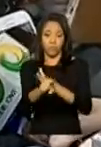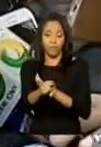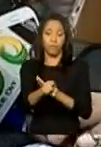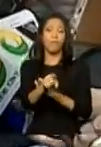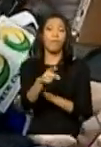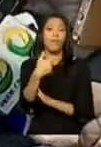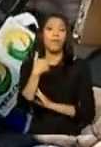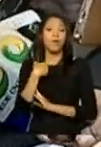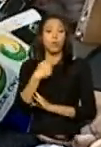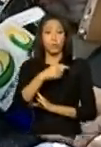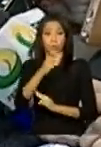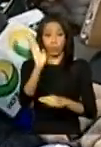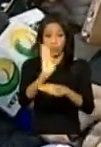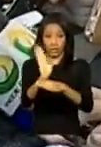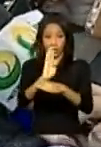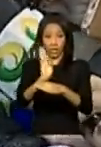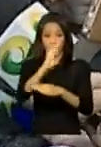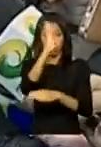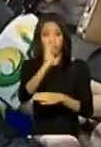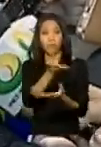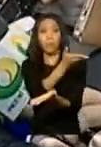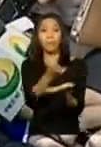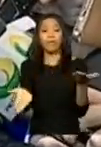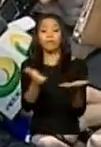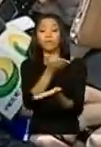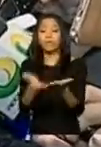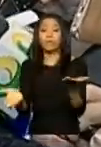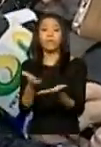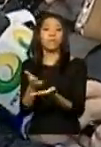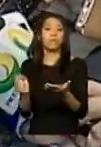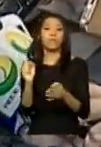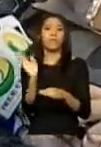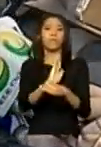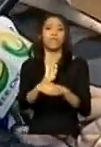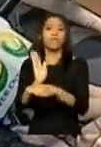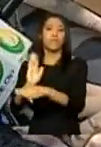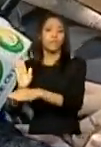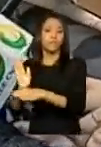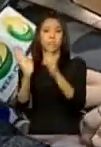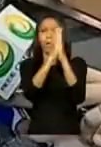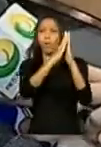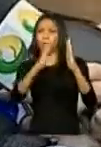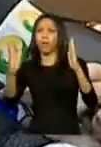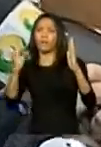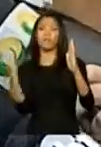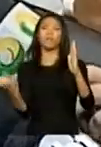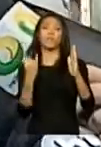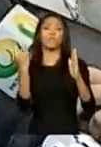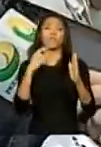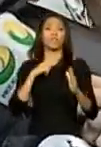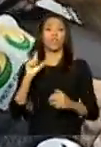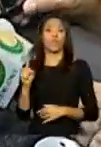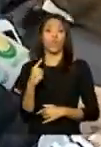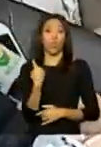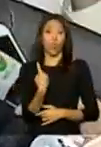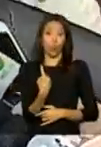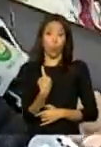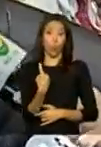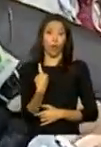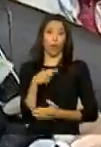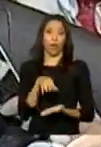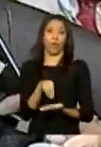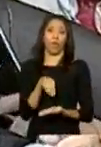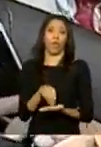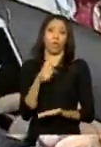vinha perdendo filmes importantíssimos. Um dos filmes de Glauber Rocha só tinha a última cópia na mão de